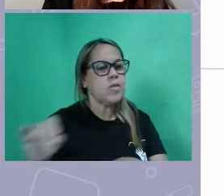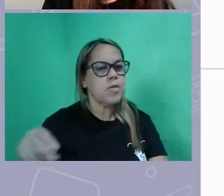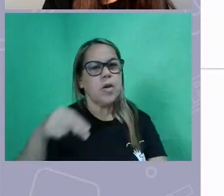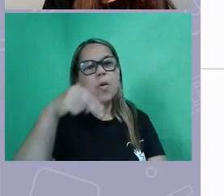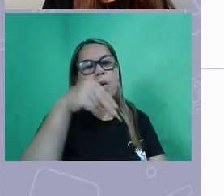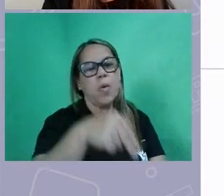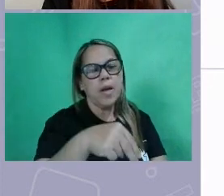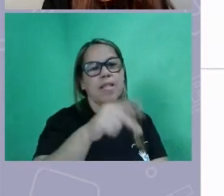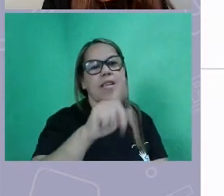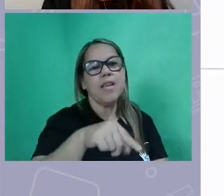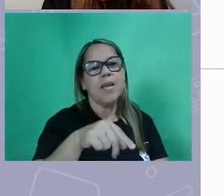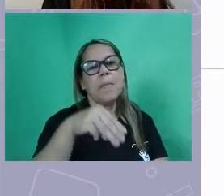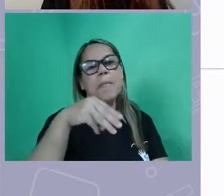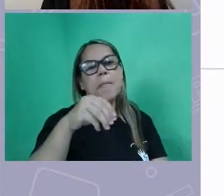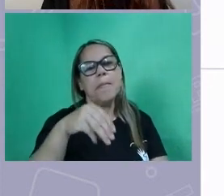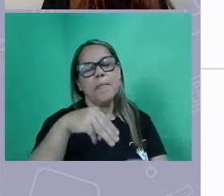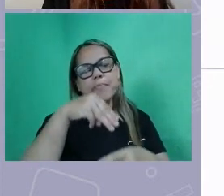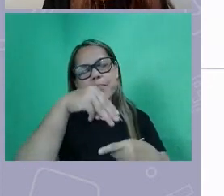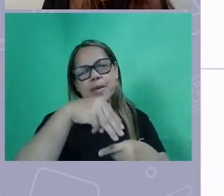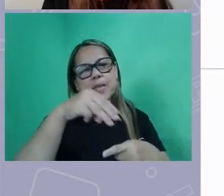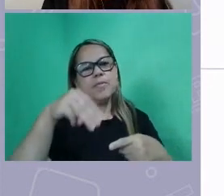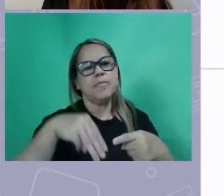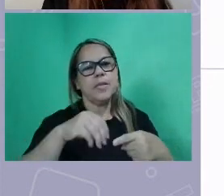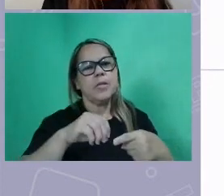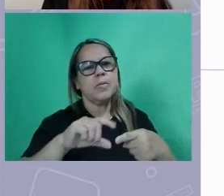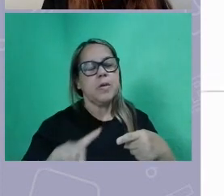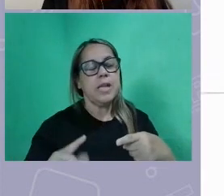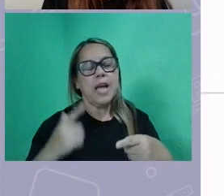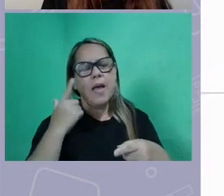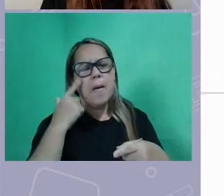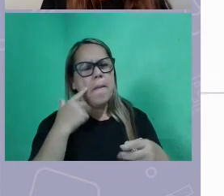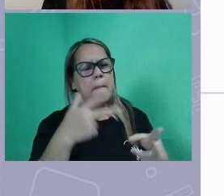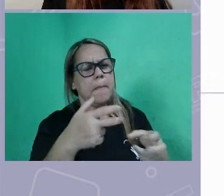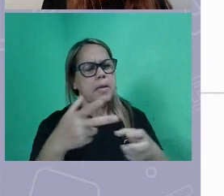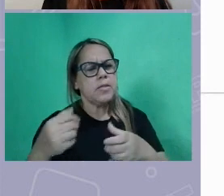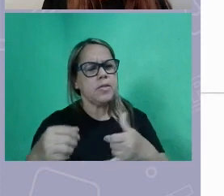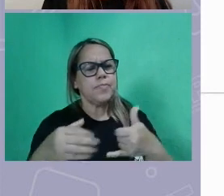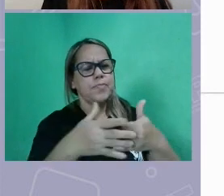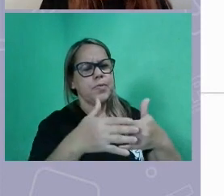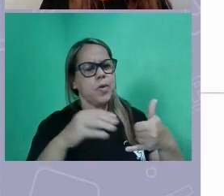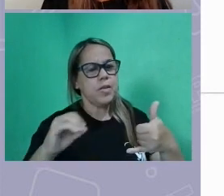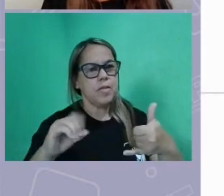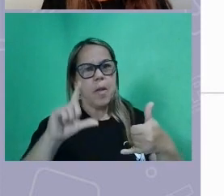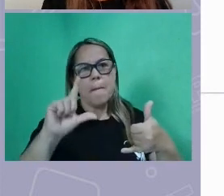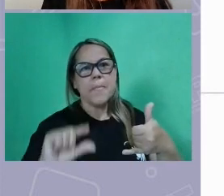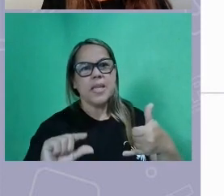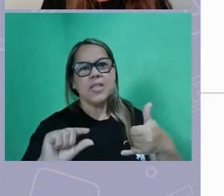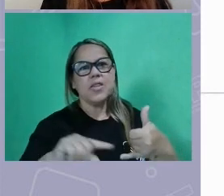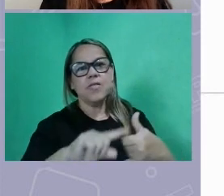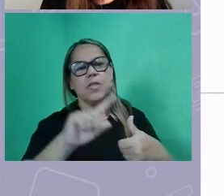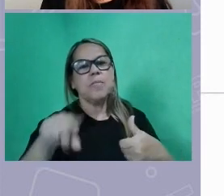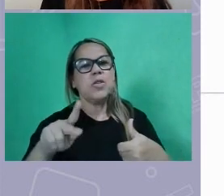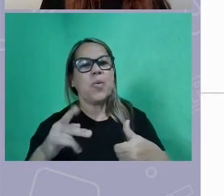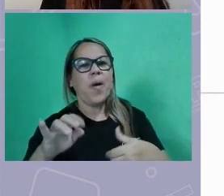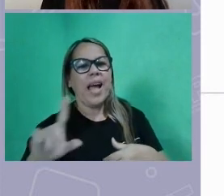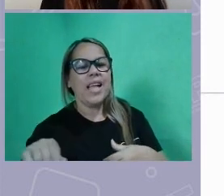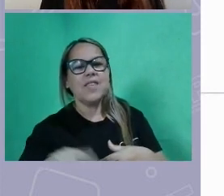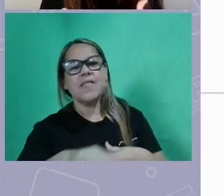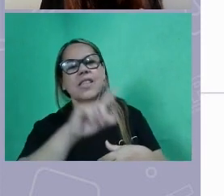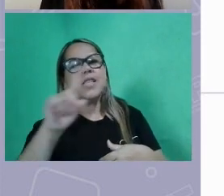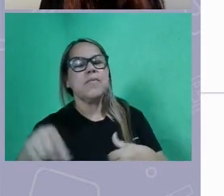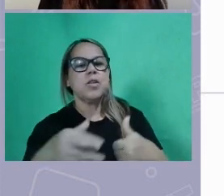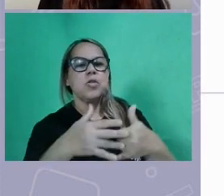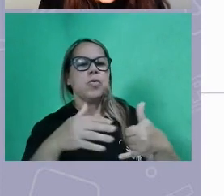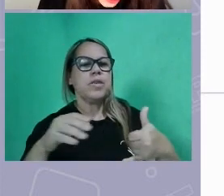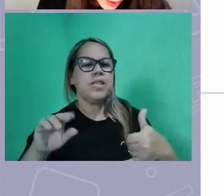por massa molar e aí eu vejo que o oxigênio tem um menor número de mols seguido do hélio seguido do hidrogênio